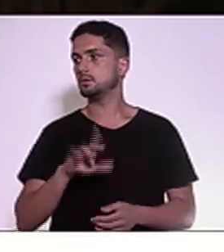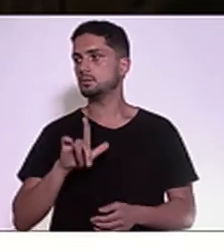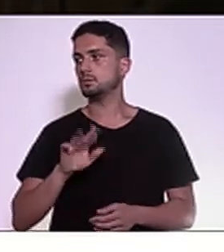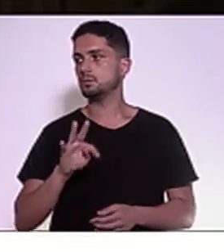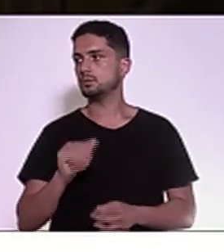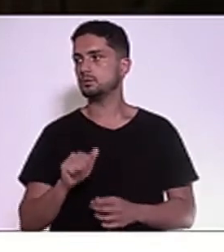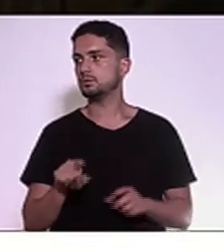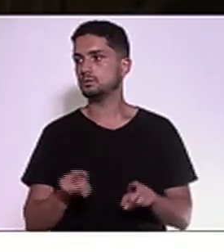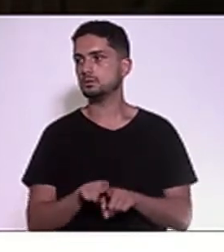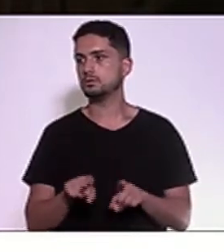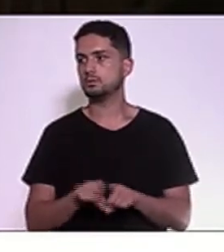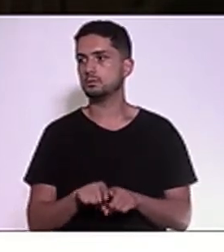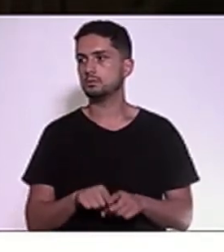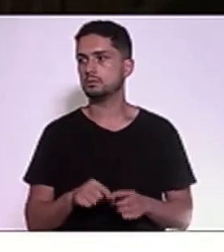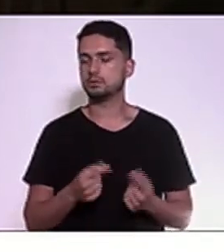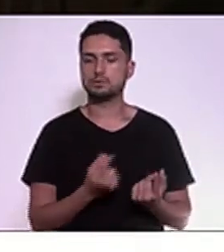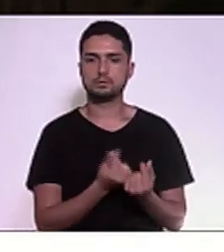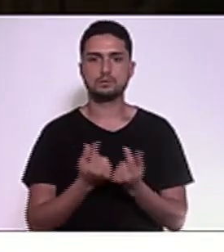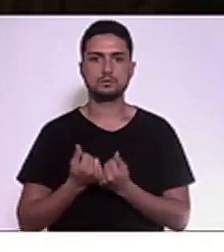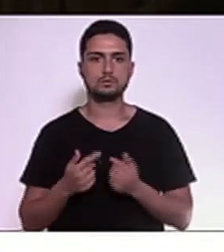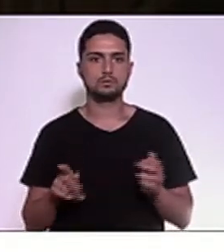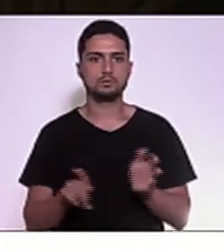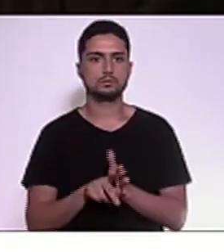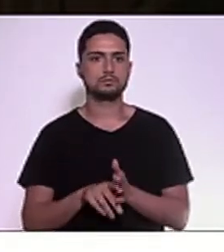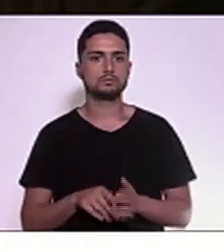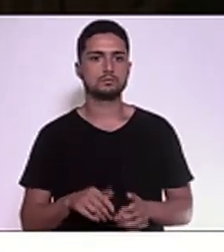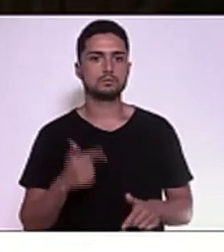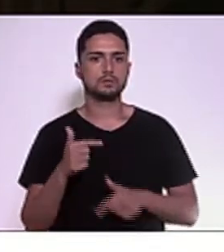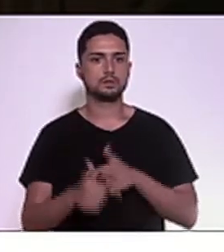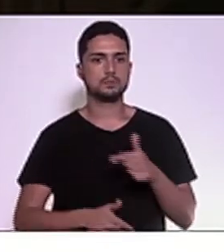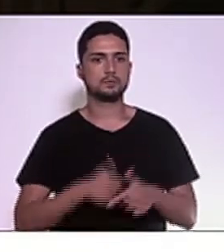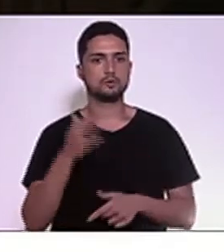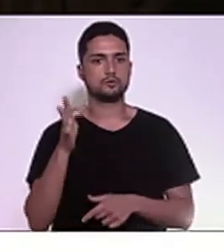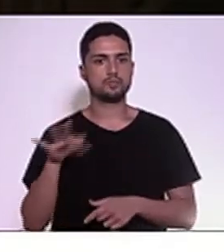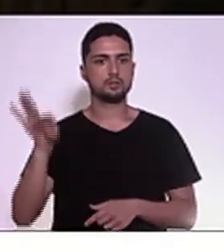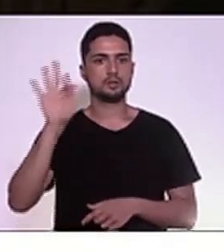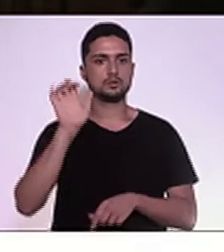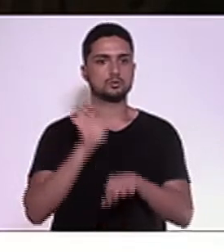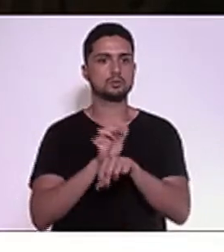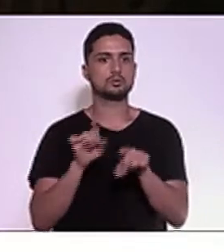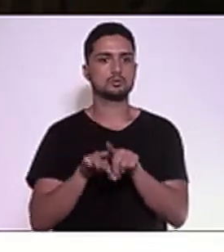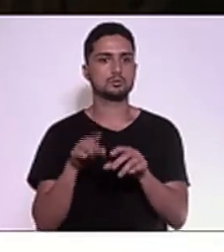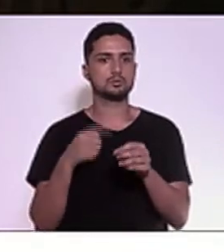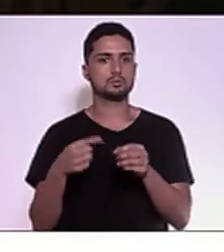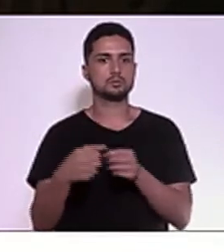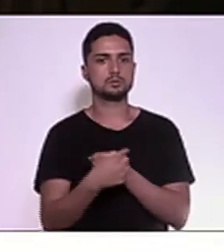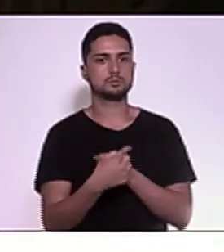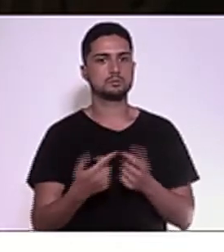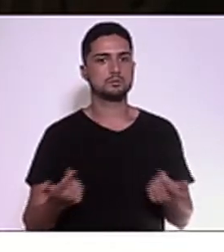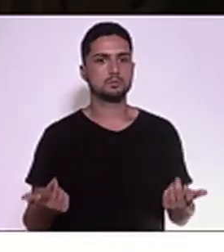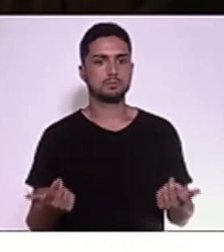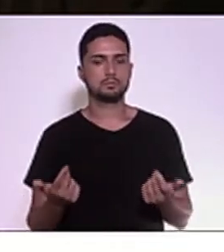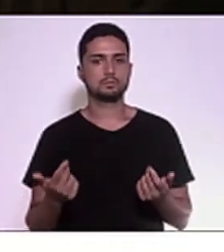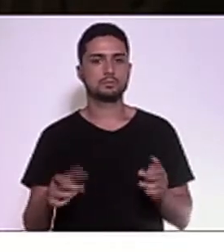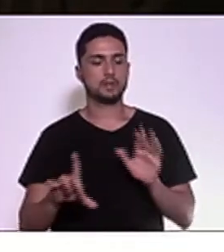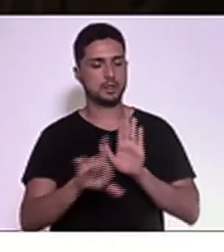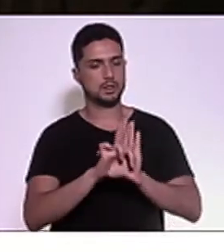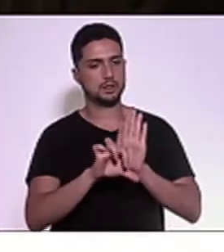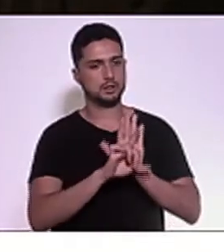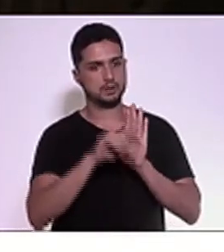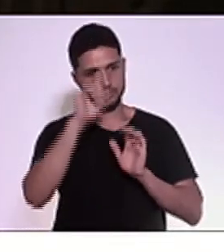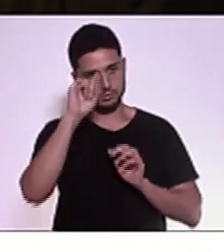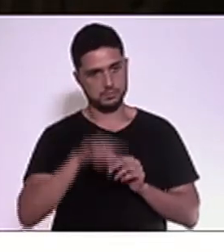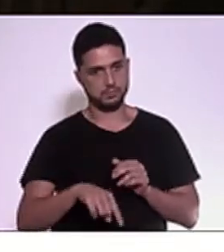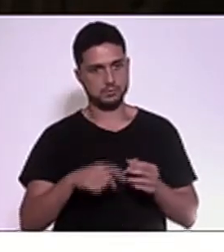sanções pecuniárias, bem como serviços federais, estaduais ou municipais que por força de disposição legal ou em decorrência